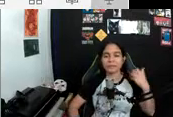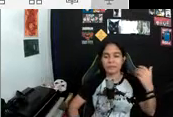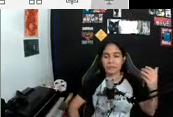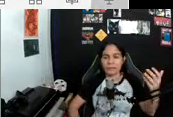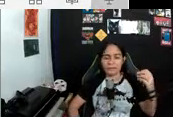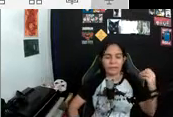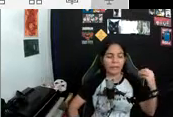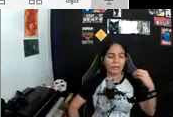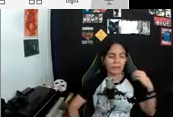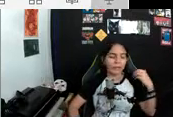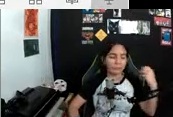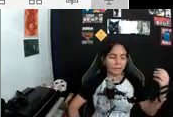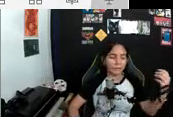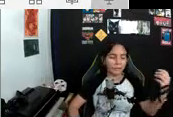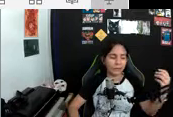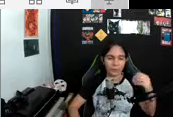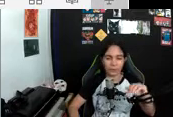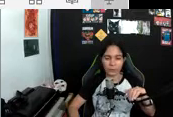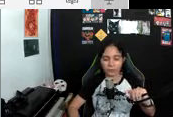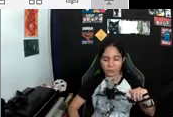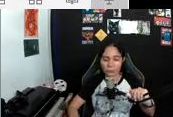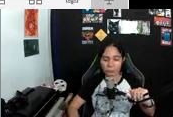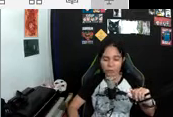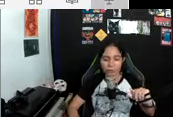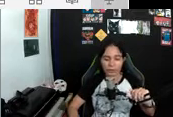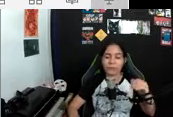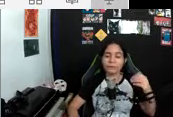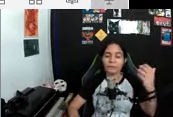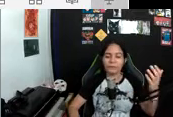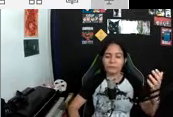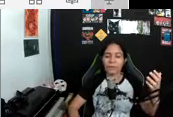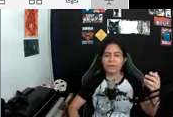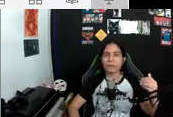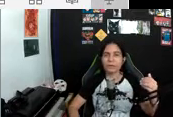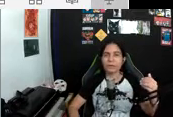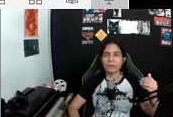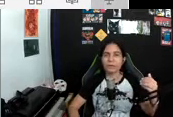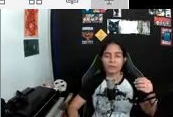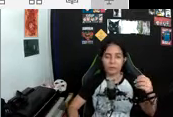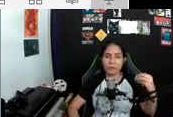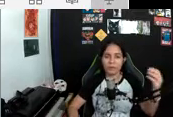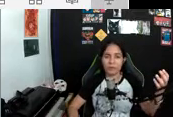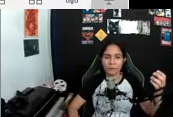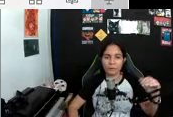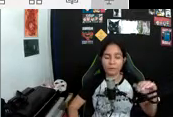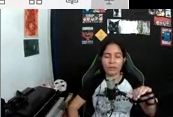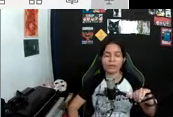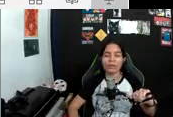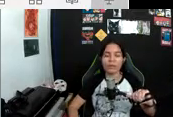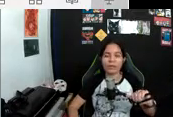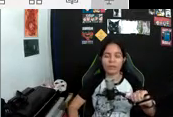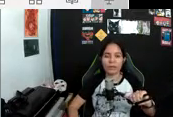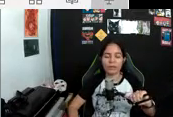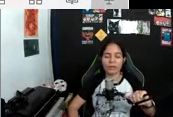si, muitas vezes, né, pelo nosso, infelizmente, né, pelo nosso